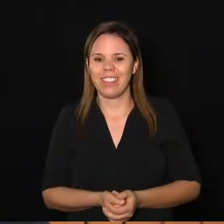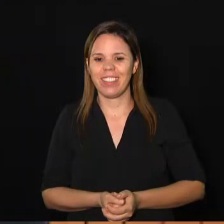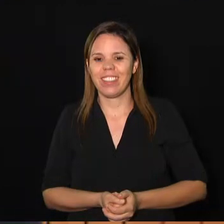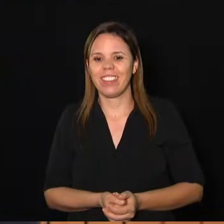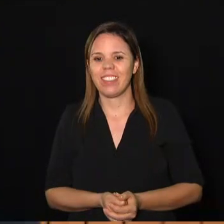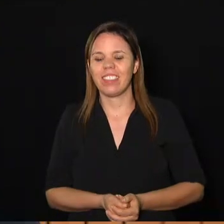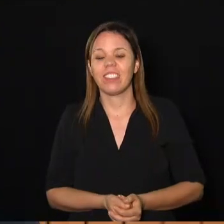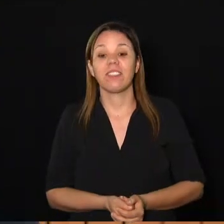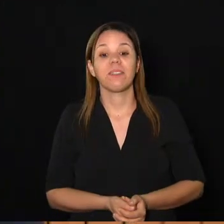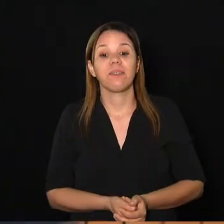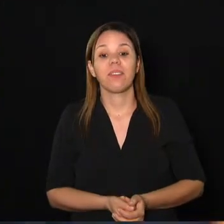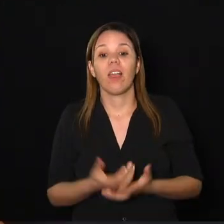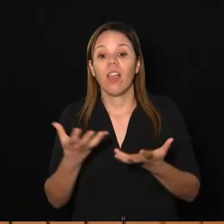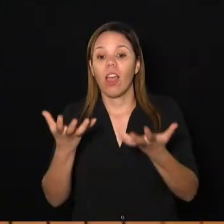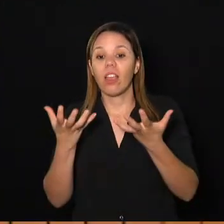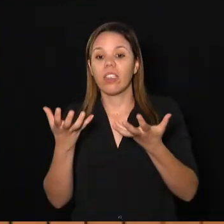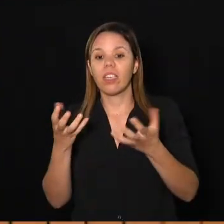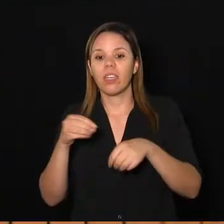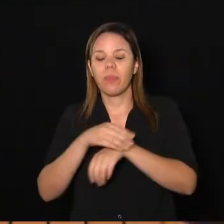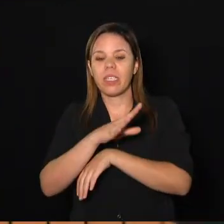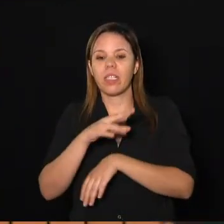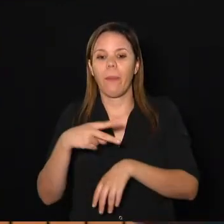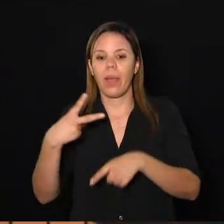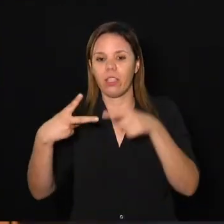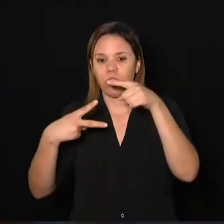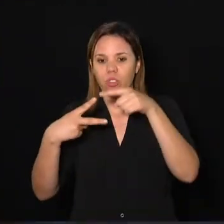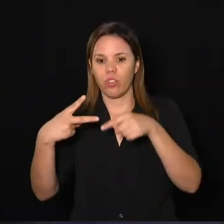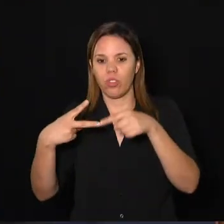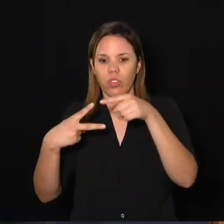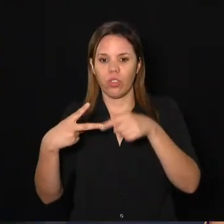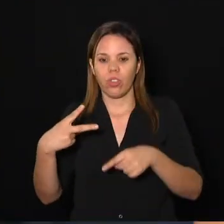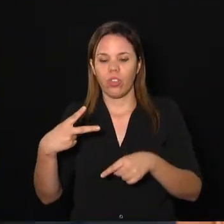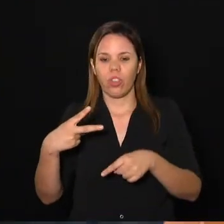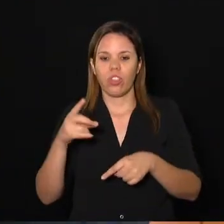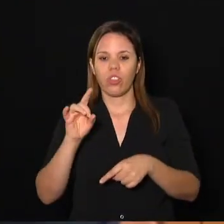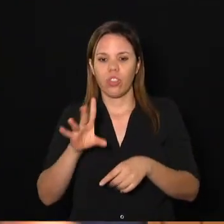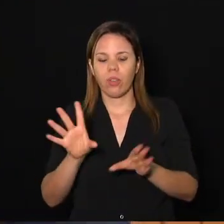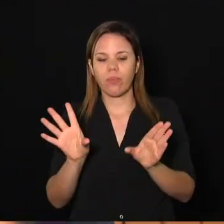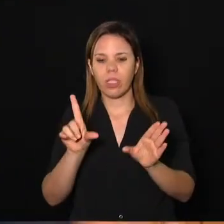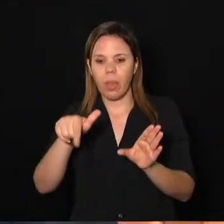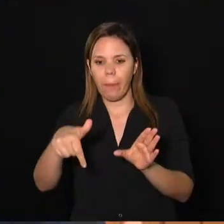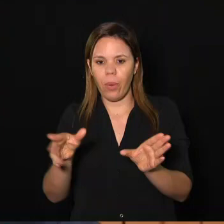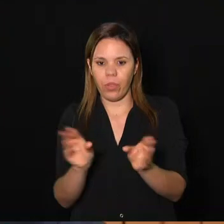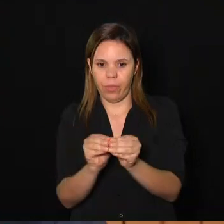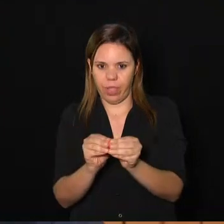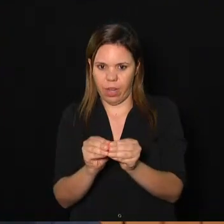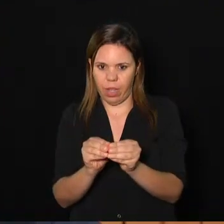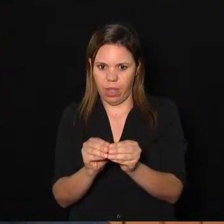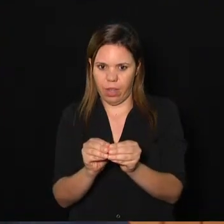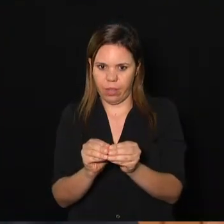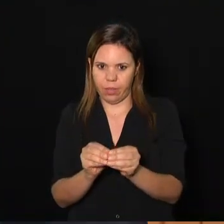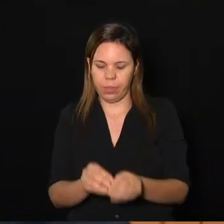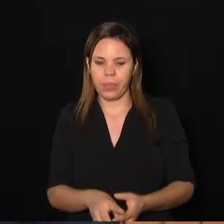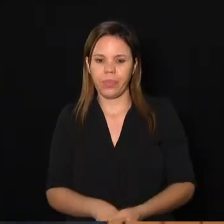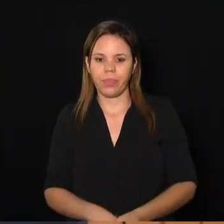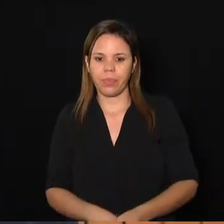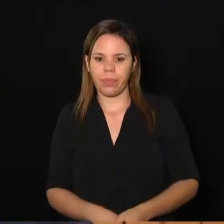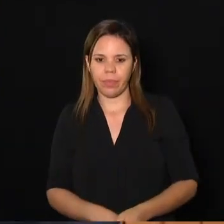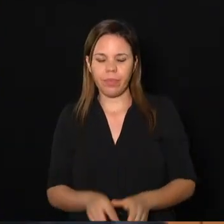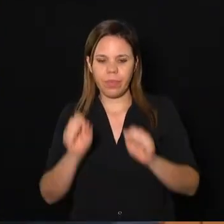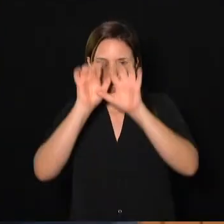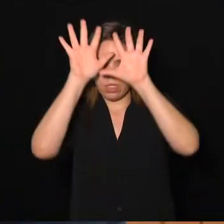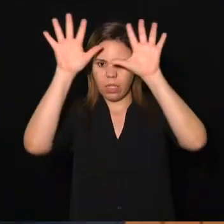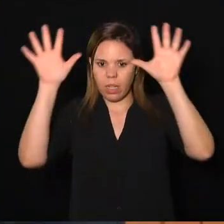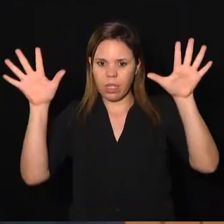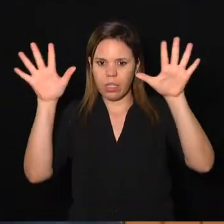mas eu queria passar agora então eu tenho mais dois inscritos e aí nós vamos encerrar para as considerações finais e o esclarecimento